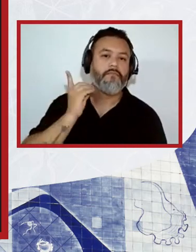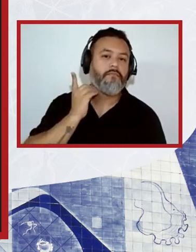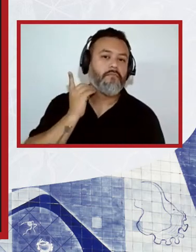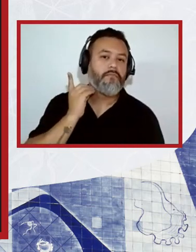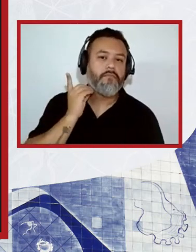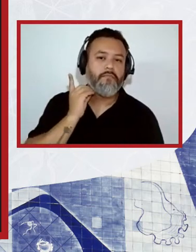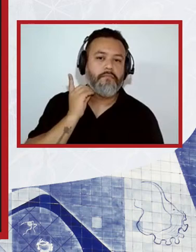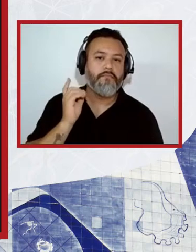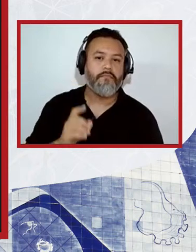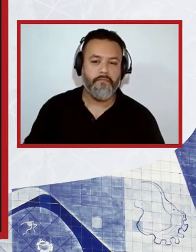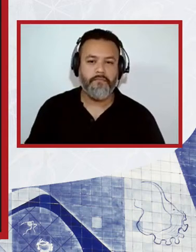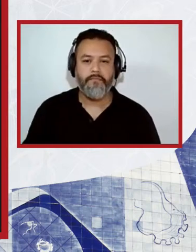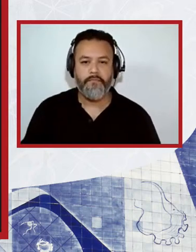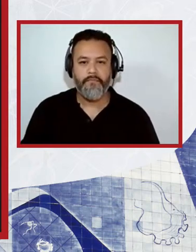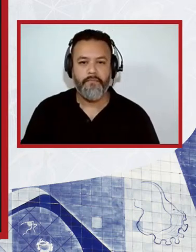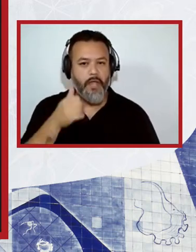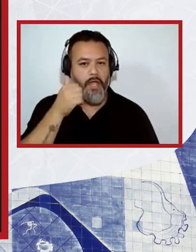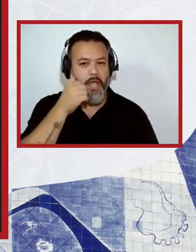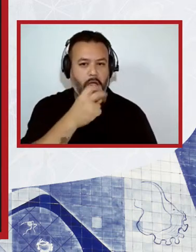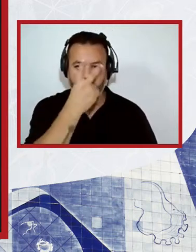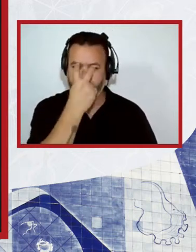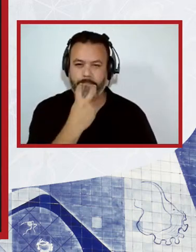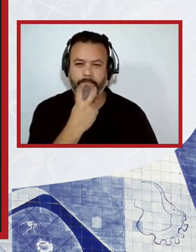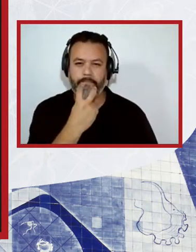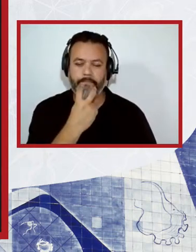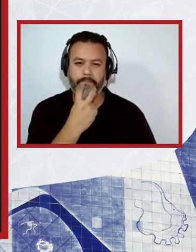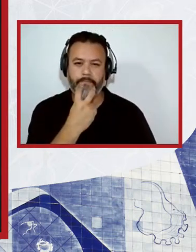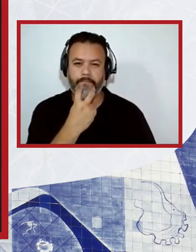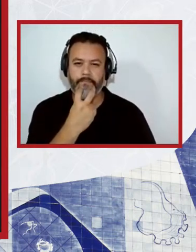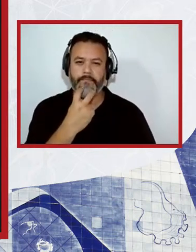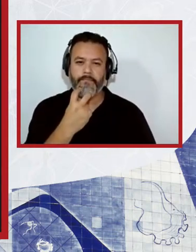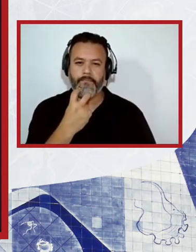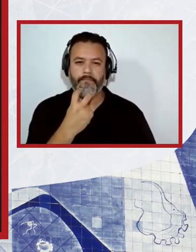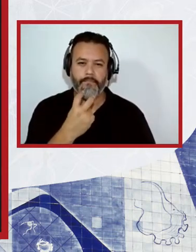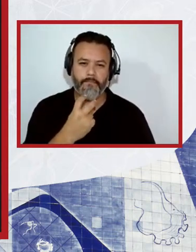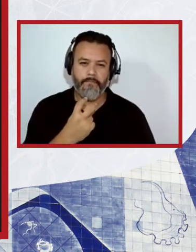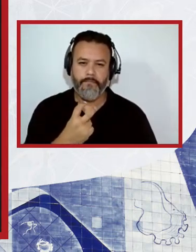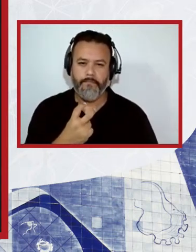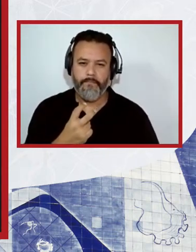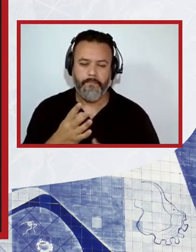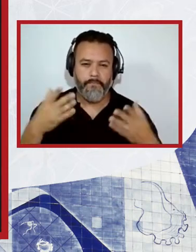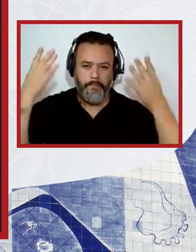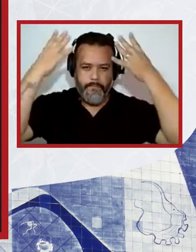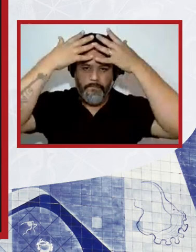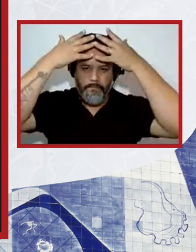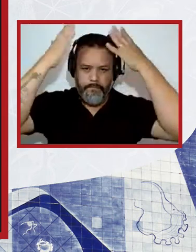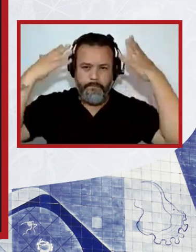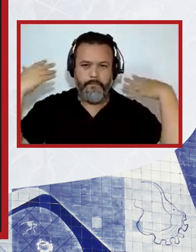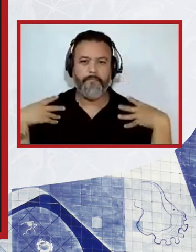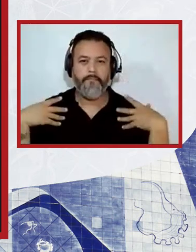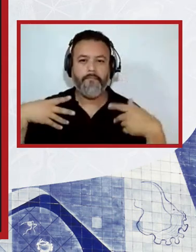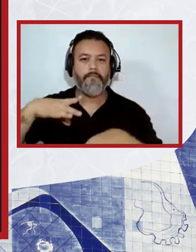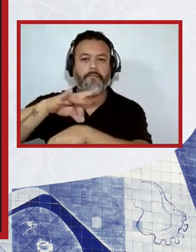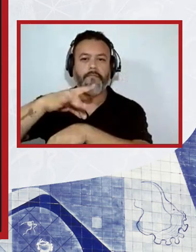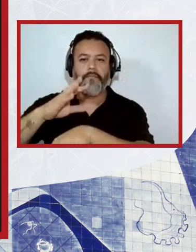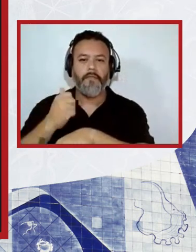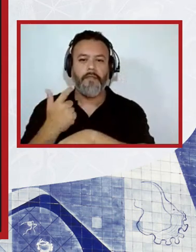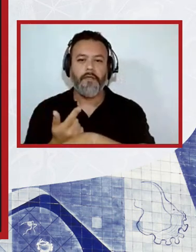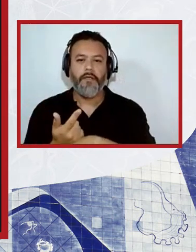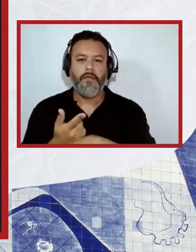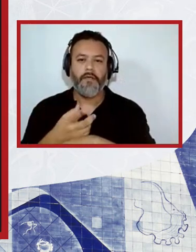Eu sou uma mulher cega. Os meus cabelos são pretos,